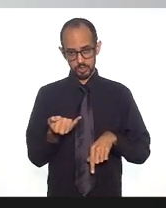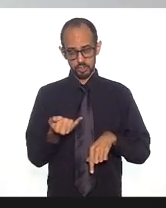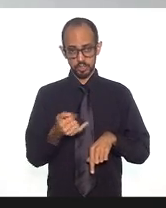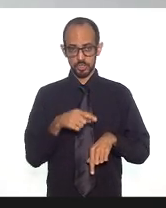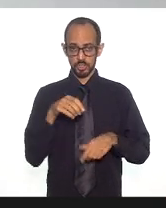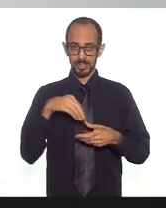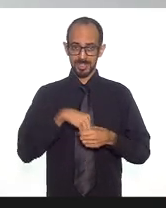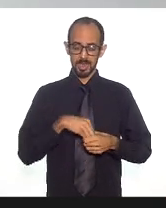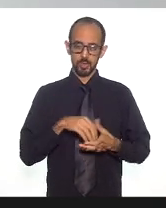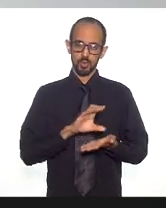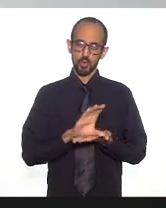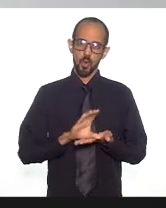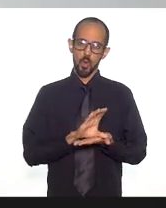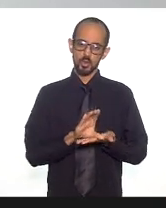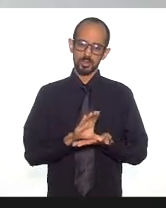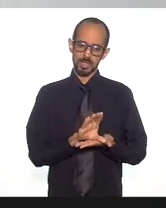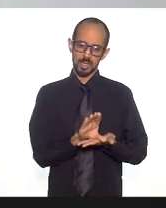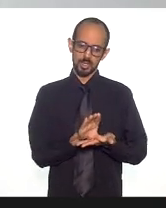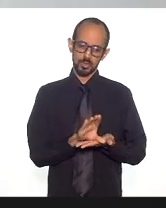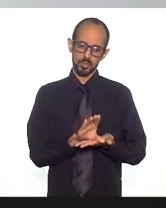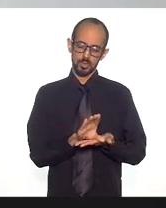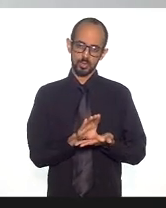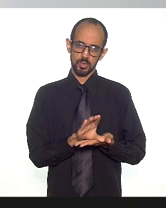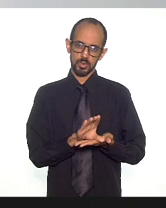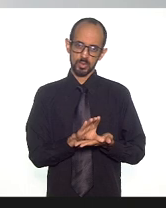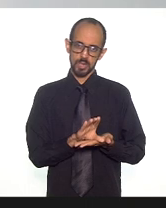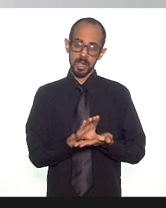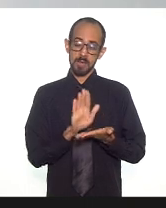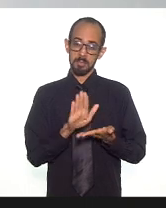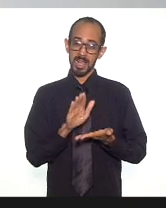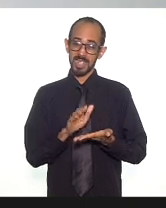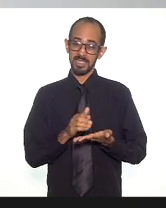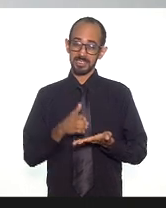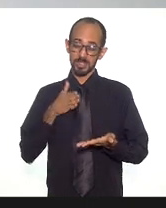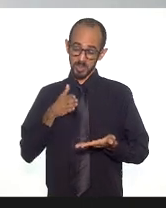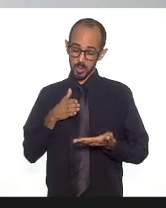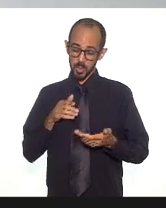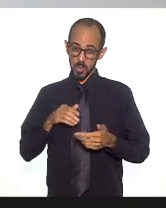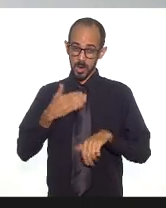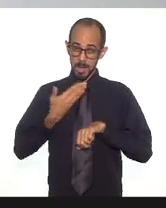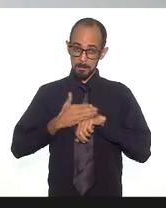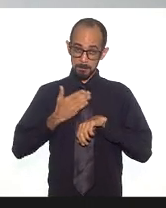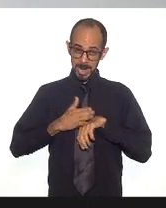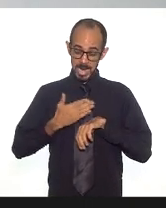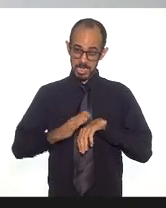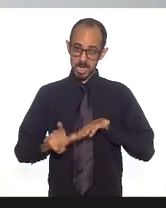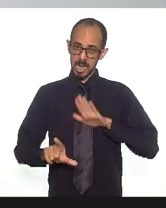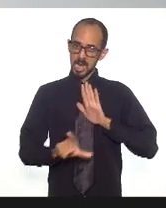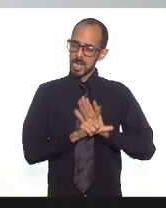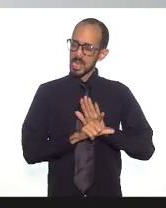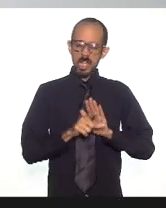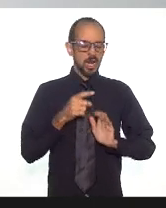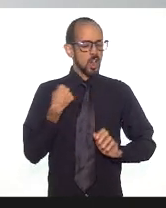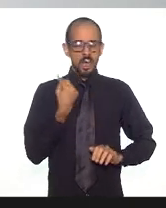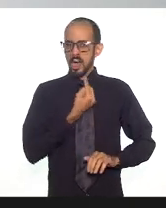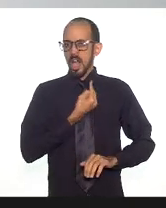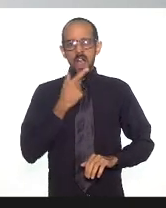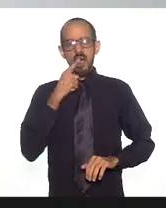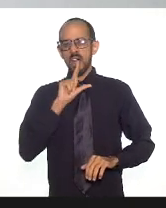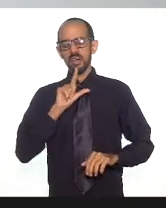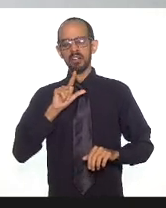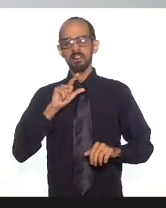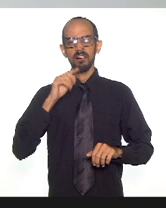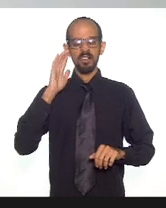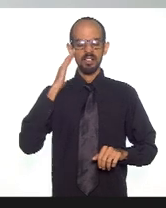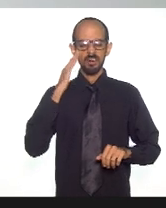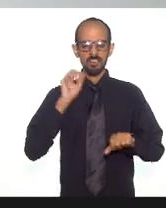conselho, e o cumprimento dessa lei tem sido uma questão, né, que a gente ainda não conseguiu compreender, mas que é fundamental